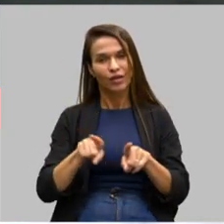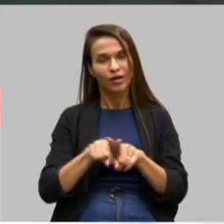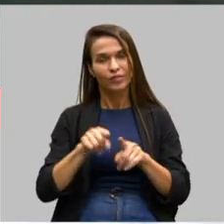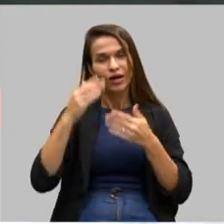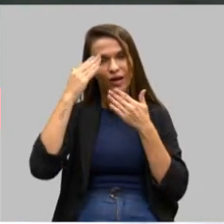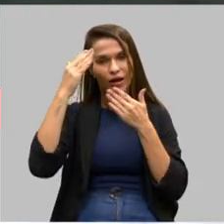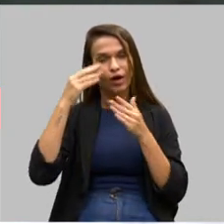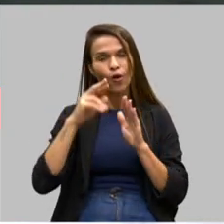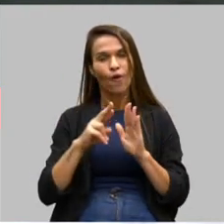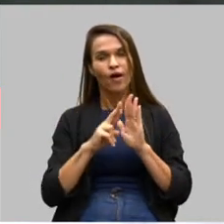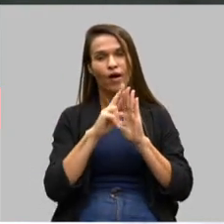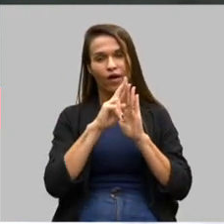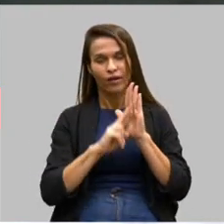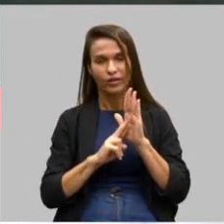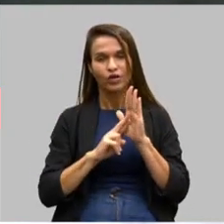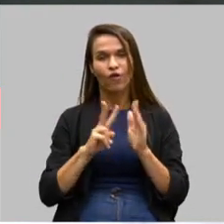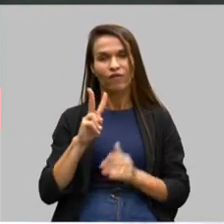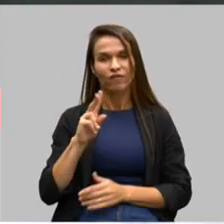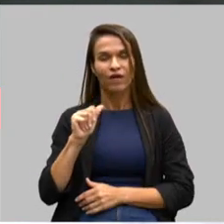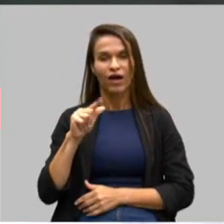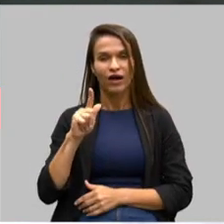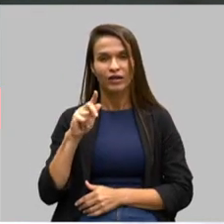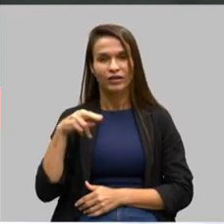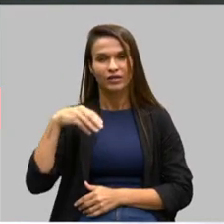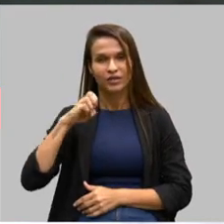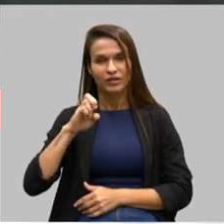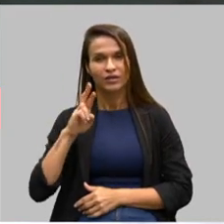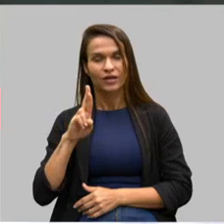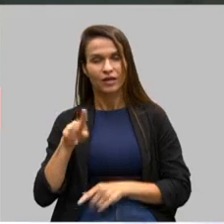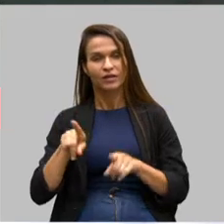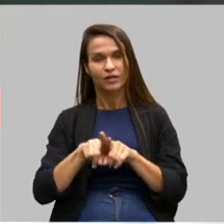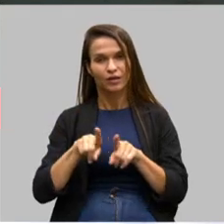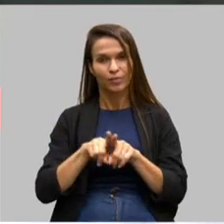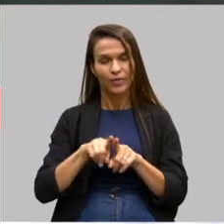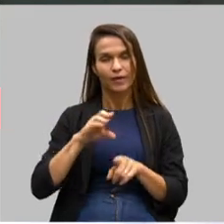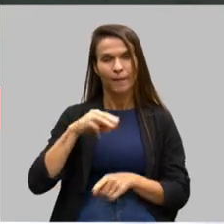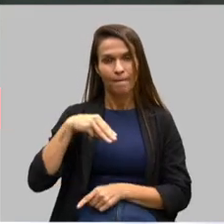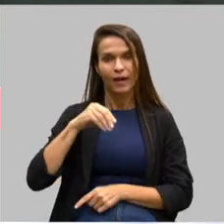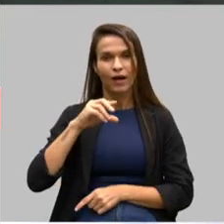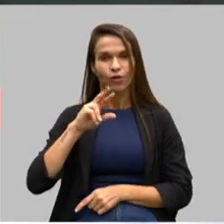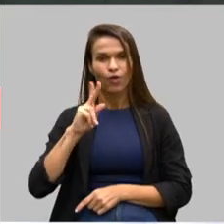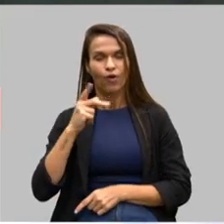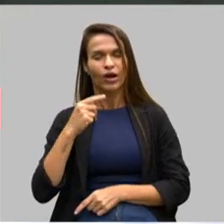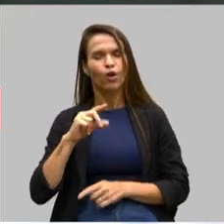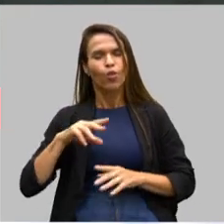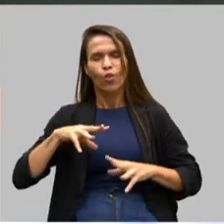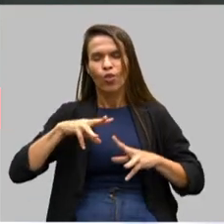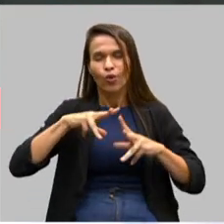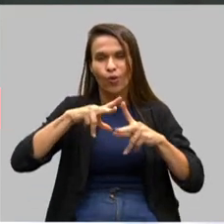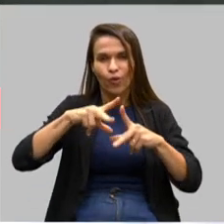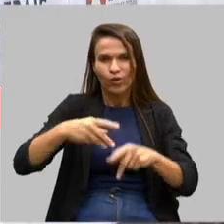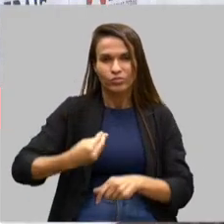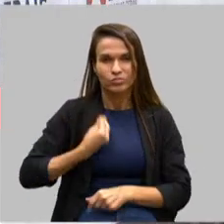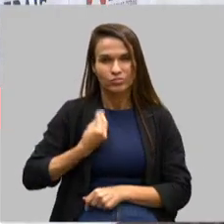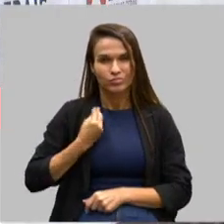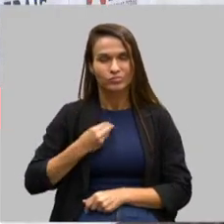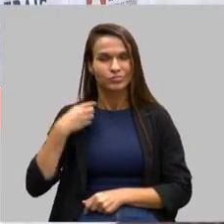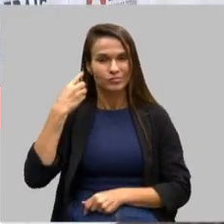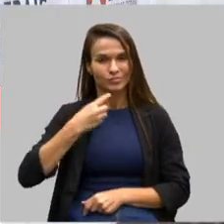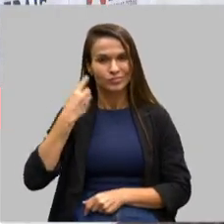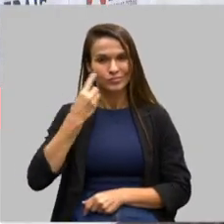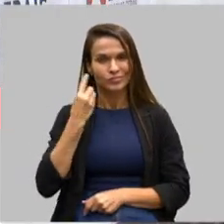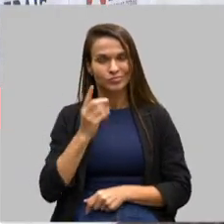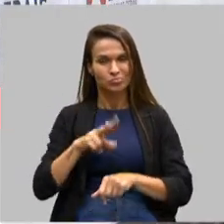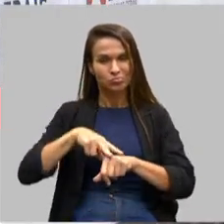Unimontes, Wagner Santiago, da mesma forma, Marco Aurélio Croco, também da BHTEC, enfim, todos os presentes, deputados e deputadas que passaram